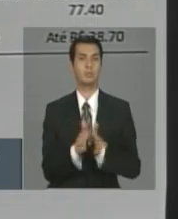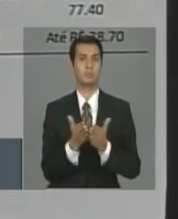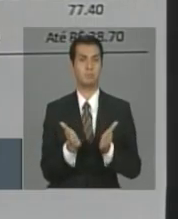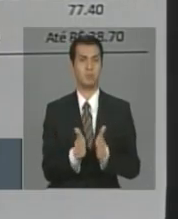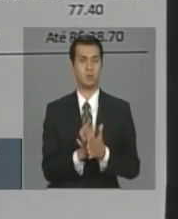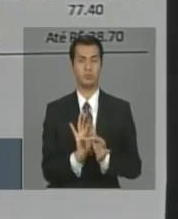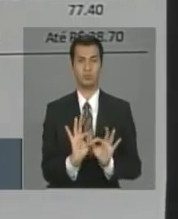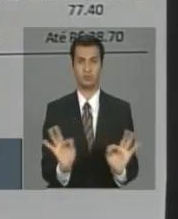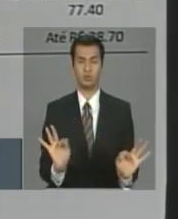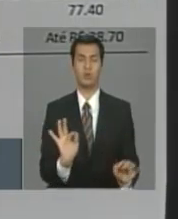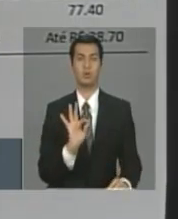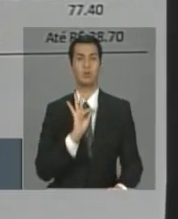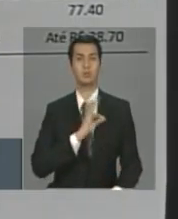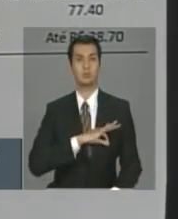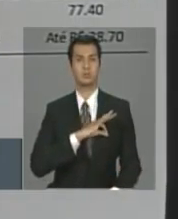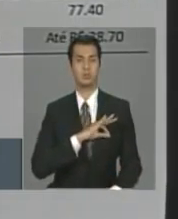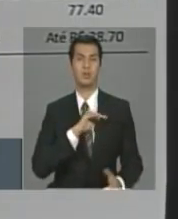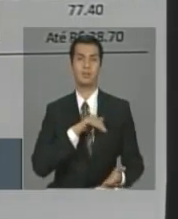né? Tem